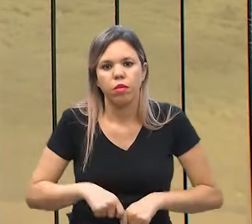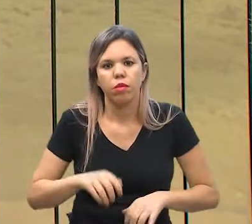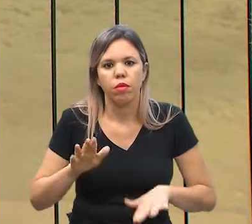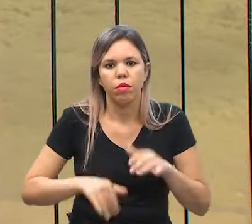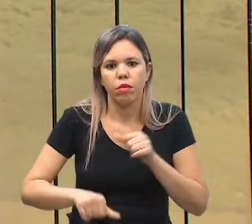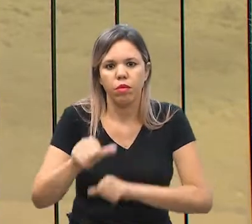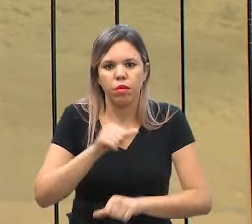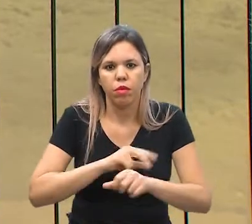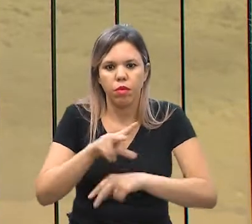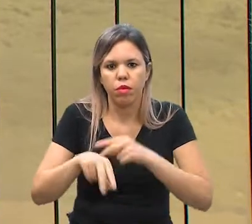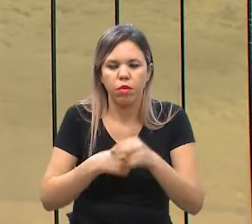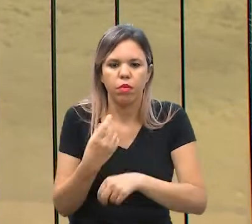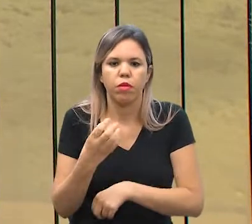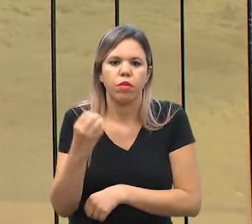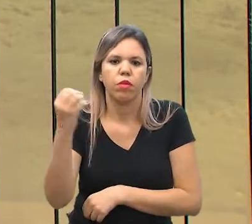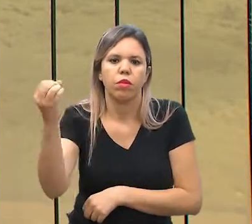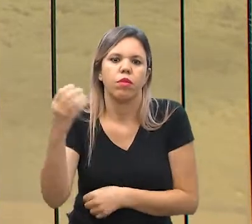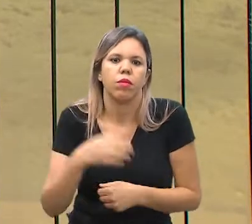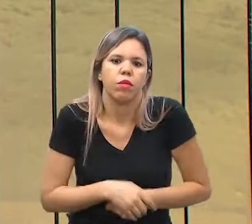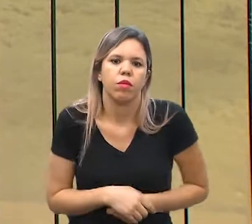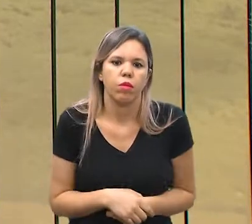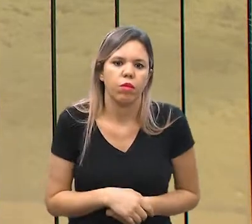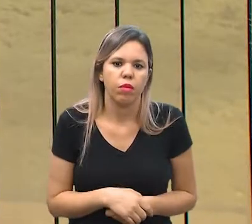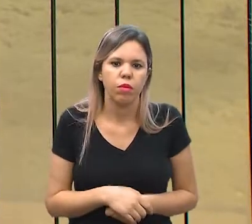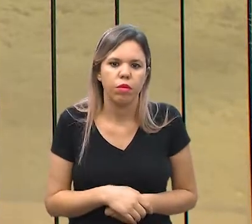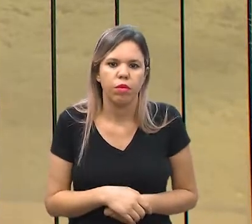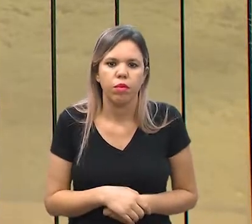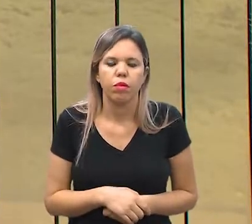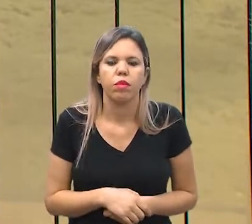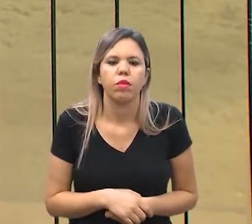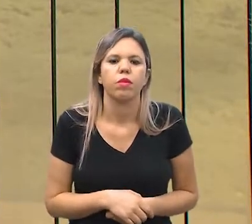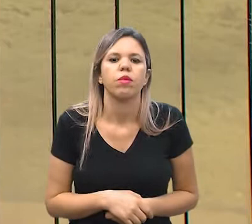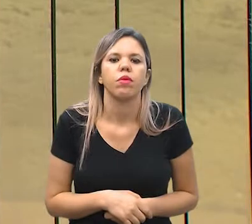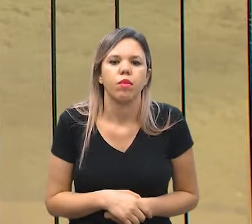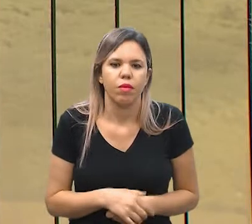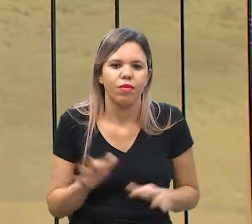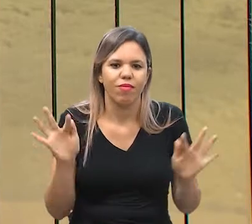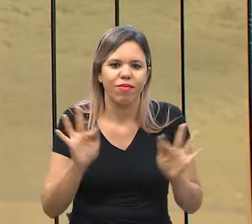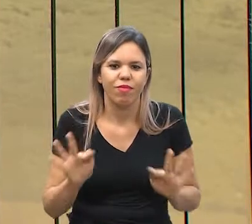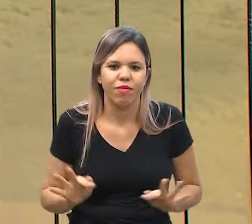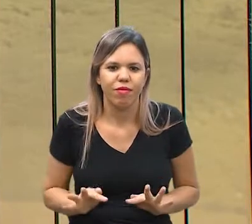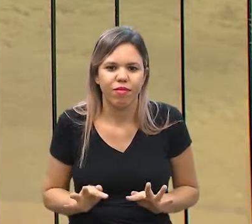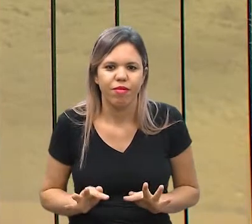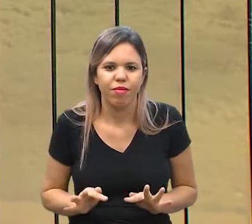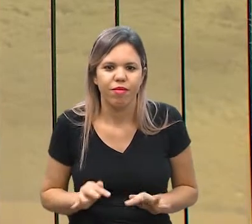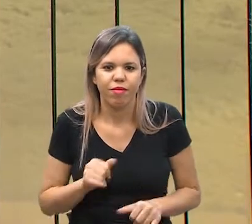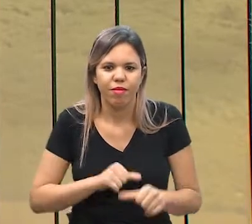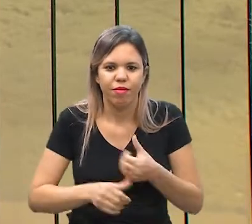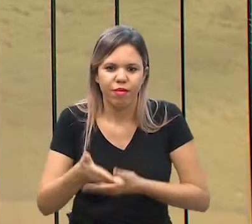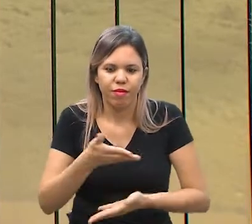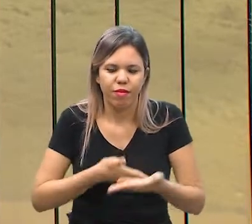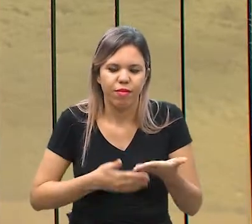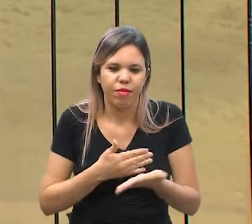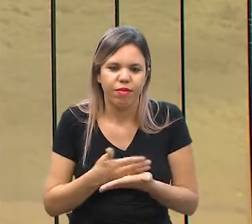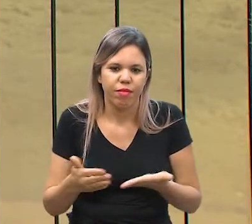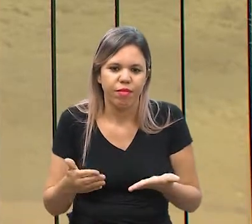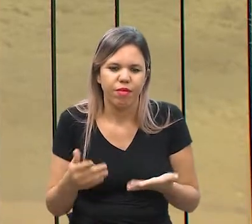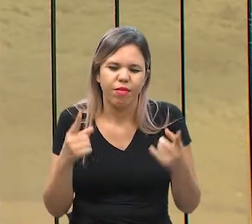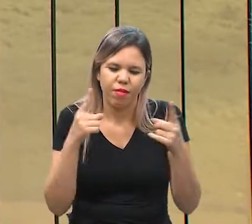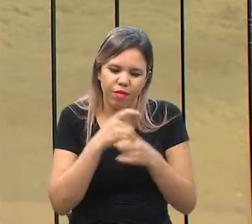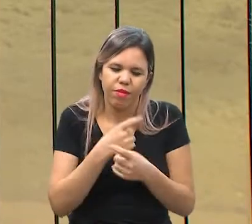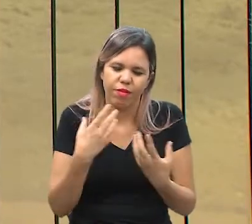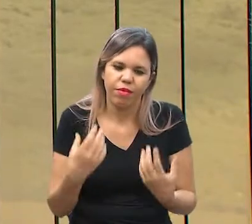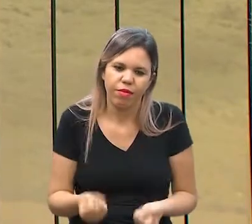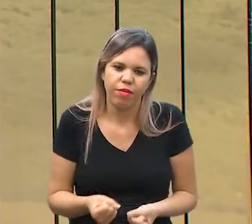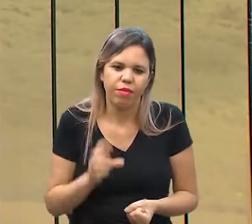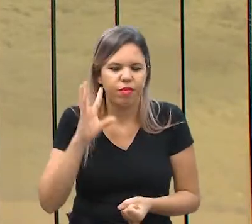vezes trocava o presente por uma viagem, então ficava feliz aí com as trocas. No começo é um pouco complicado,